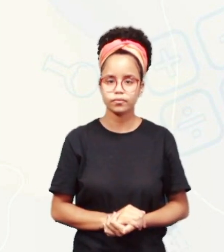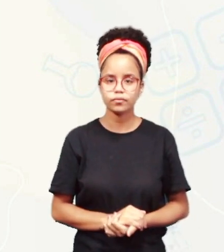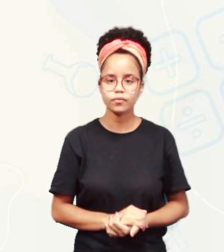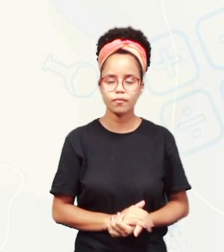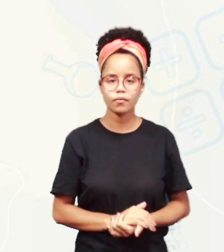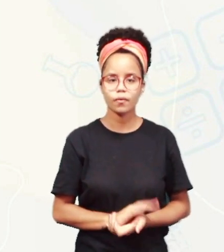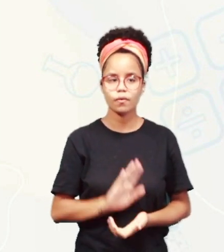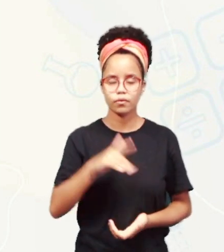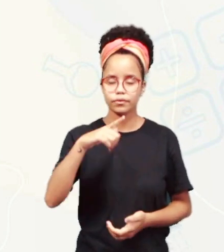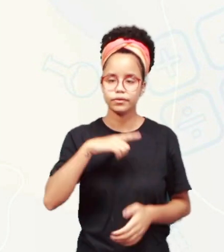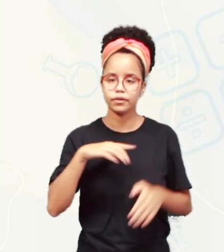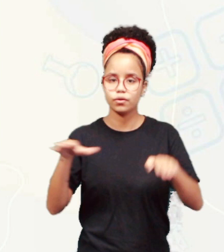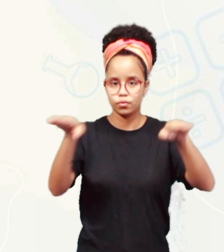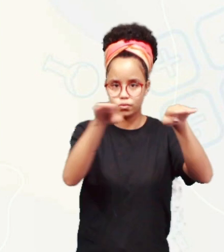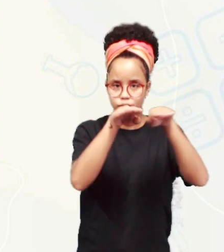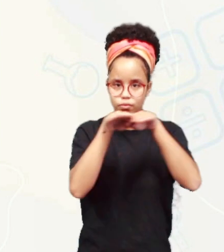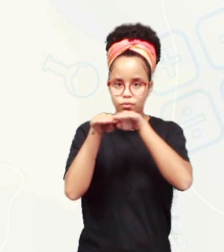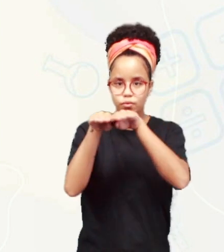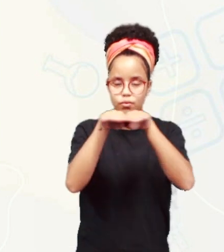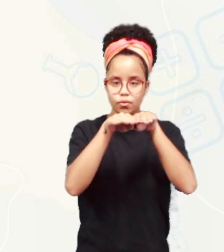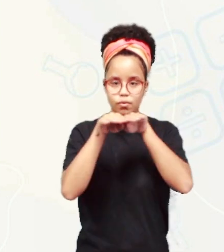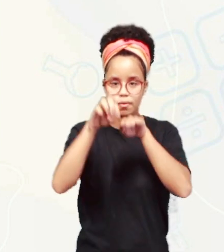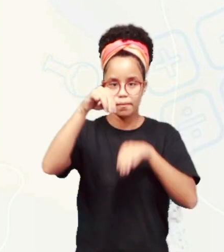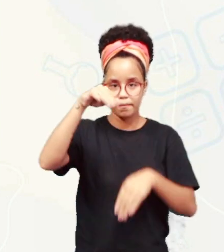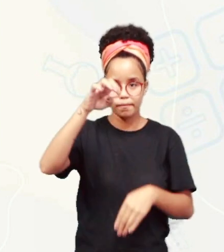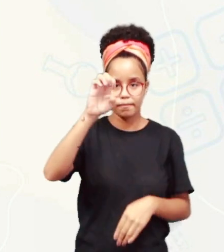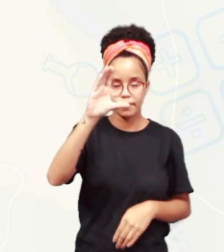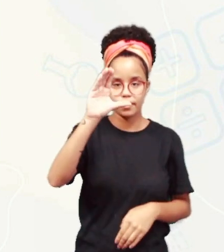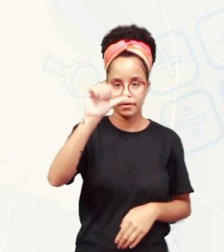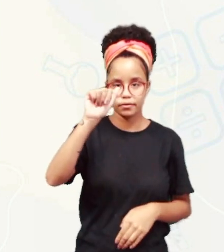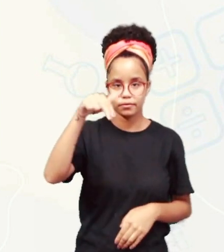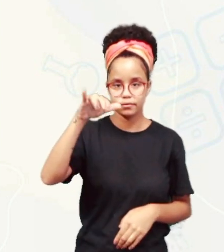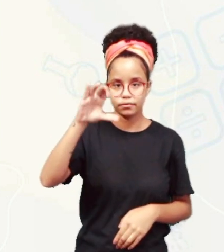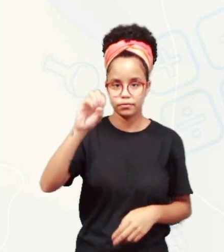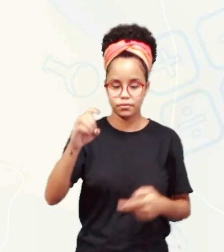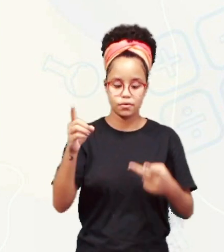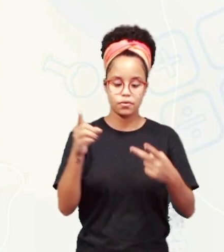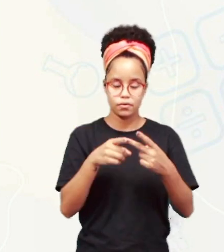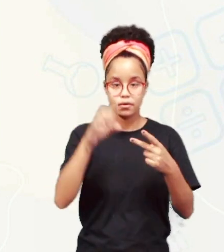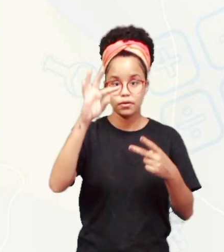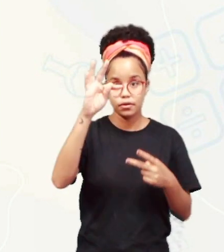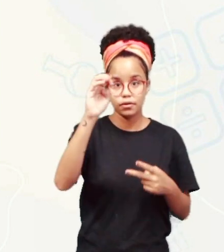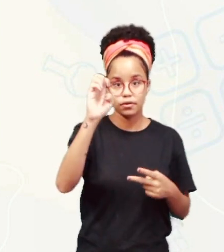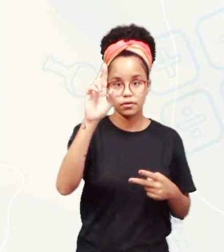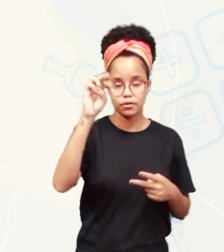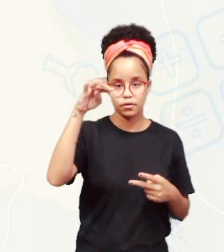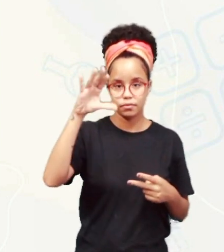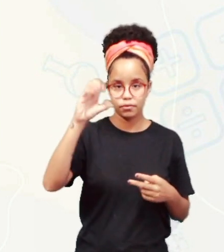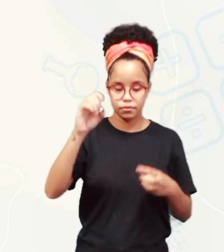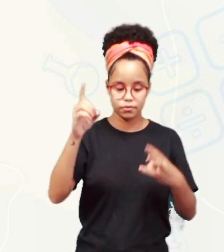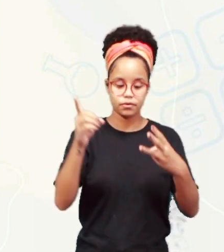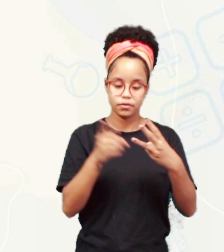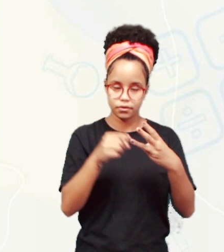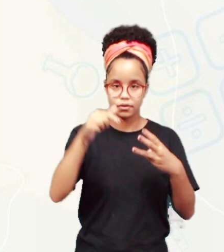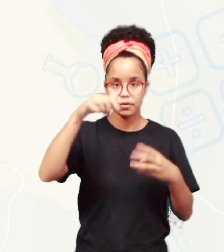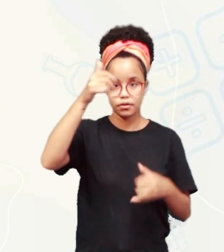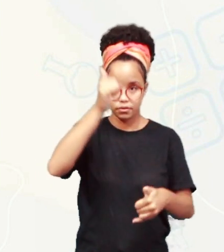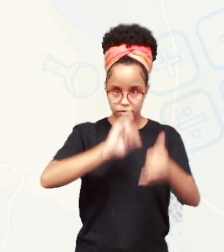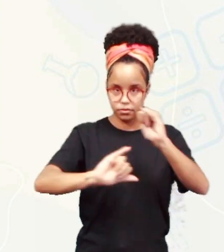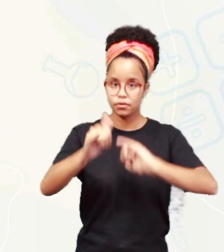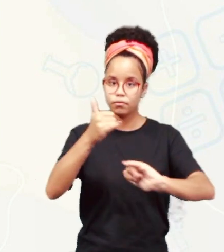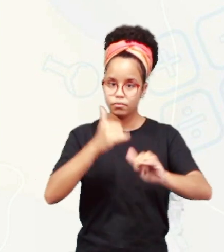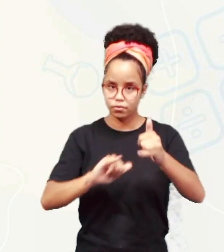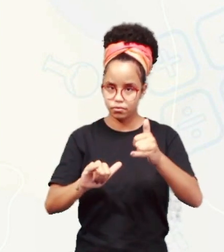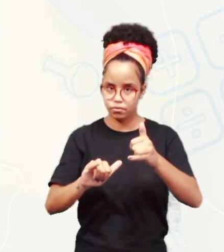em condições de Equilíbrio mecânico térmico o e químico com a